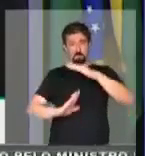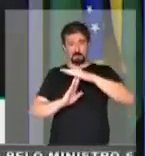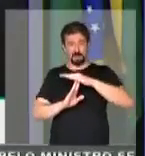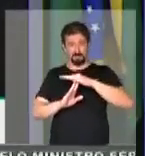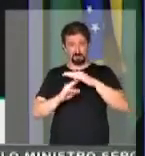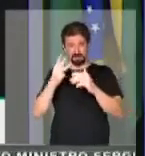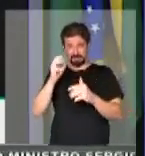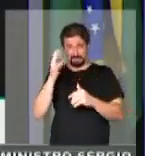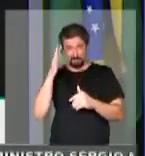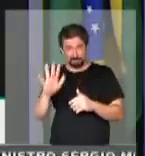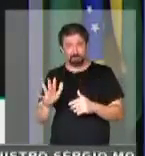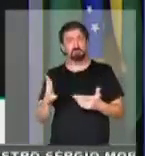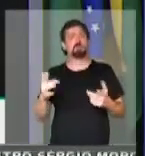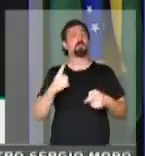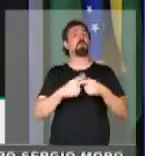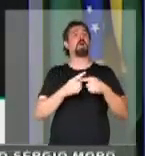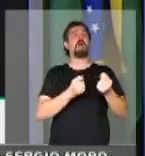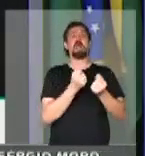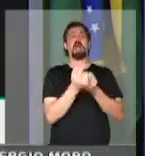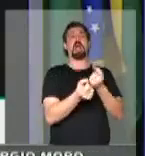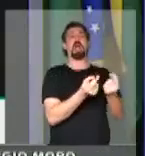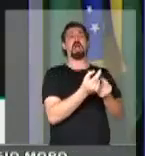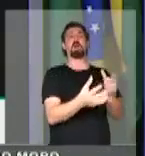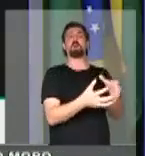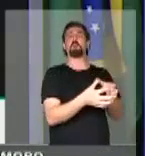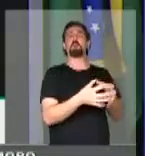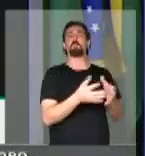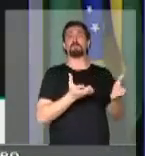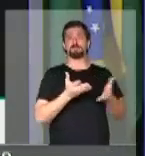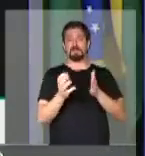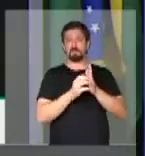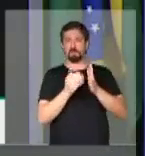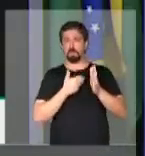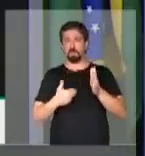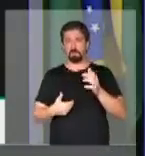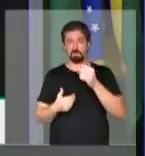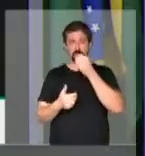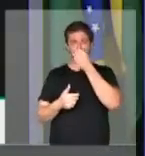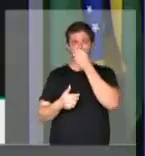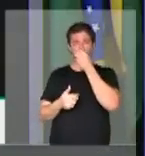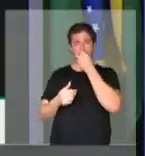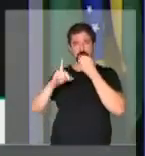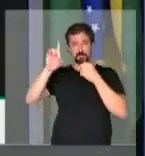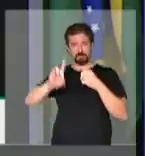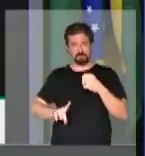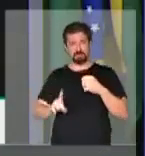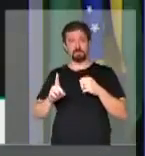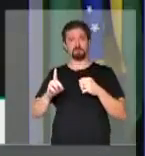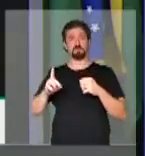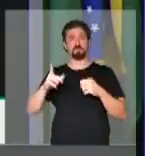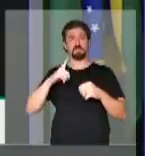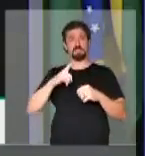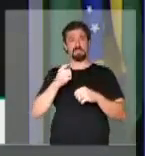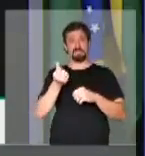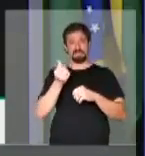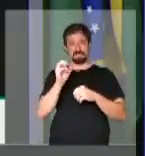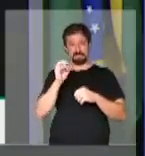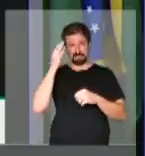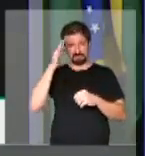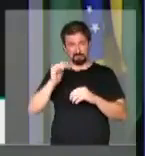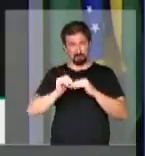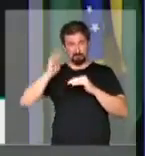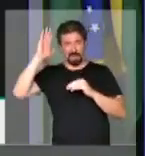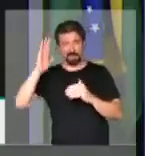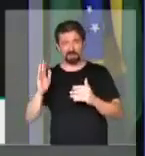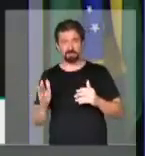férias, não há por que algumas categorias de servidores públicos terem direito a um período maior do que esse.